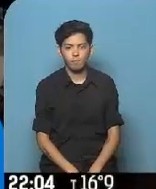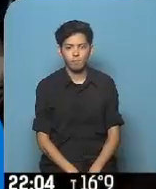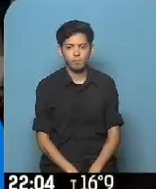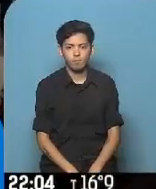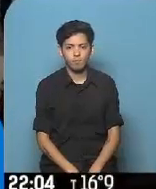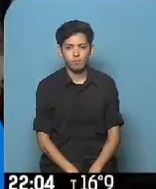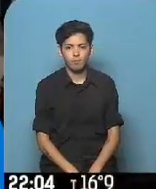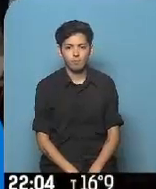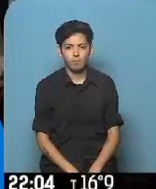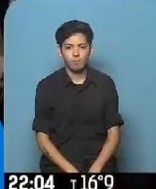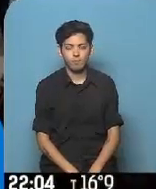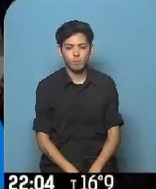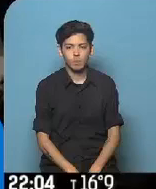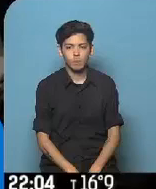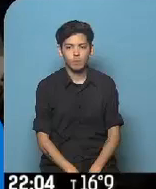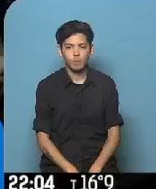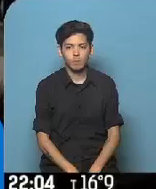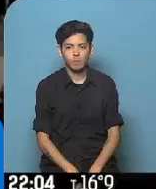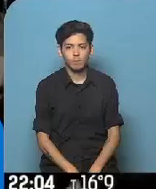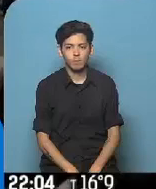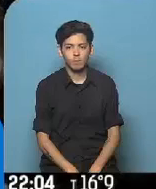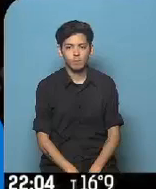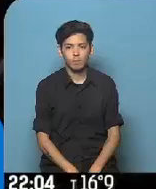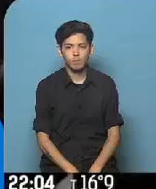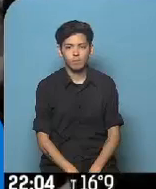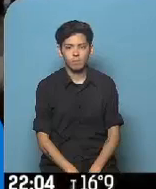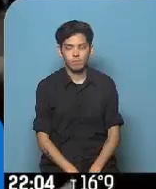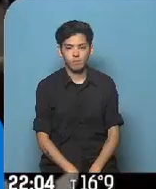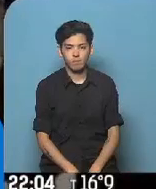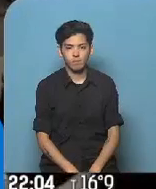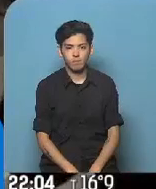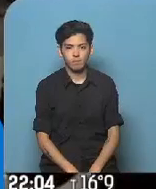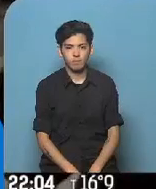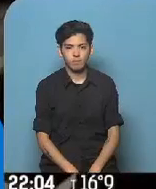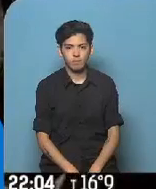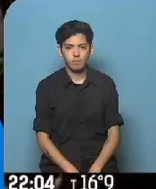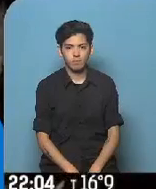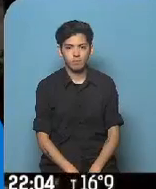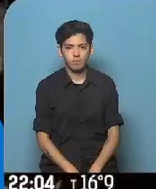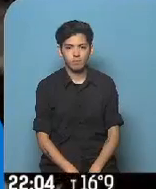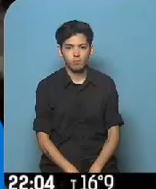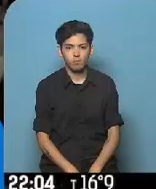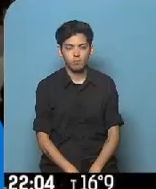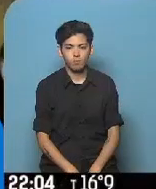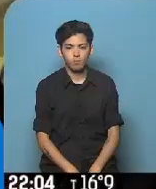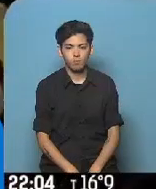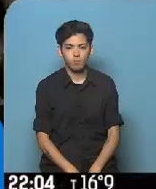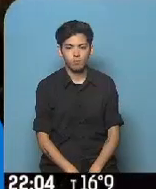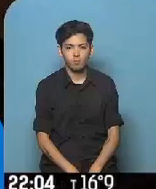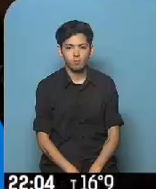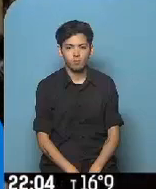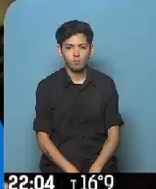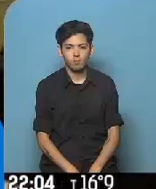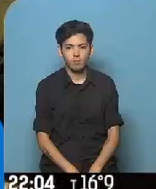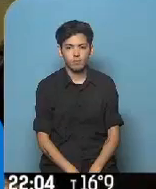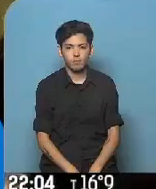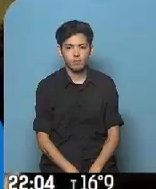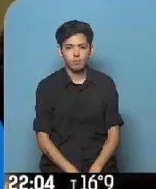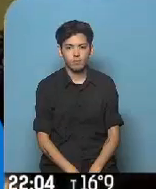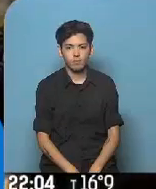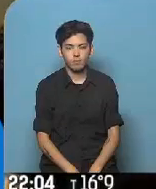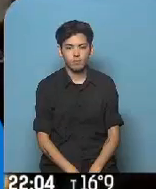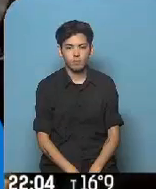porque perdeu algo em torno de 2 litros de sangue. Mais 5 minutos também que ele chegasse depois aqui, provavelmente também a hemorragia teria ocasionado uma